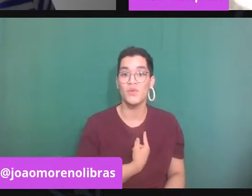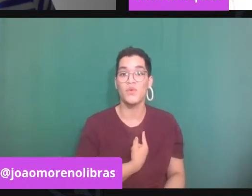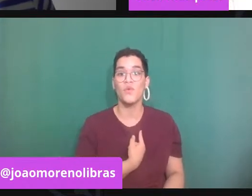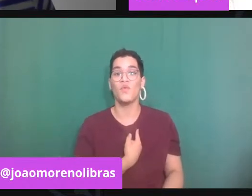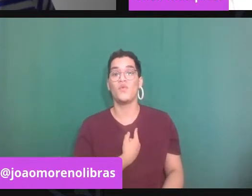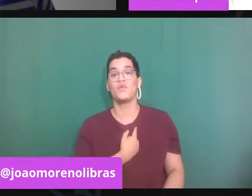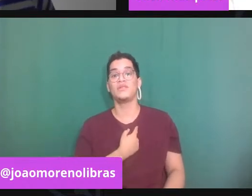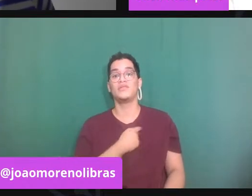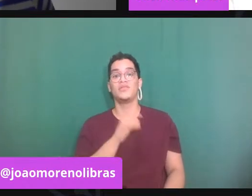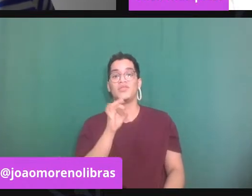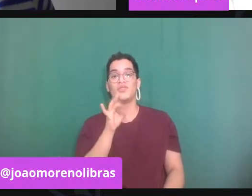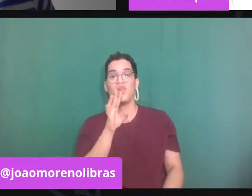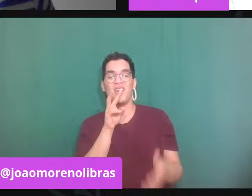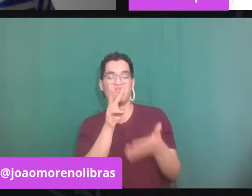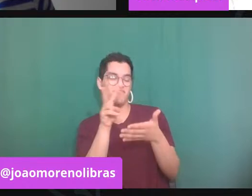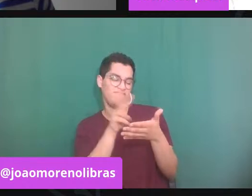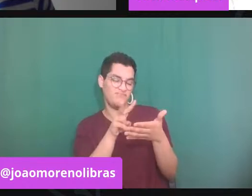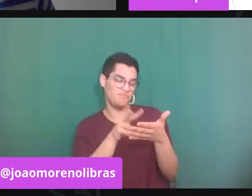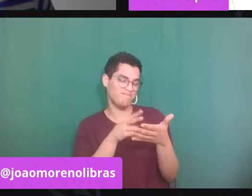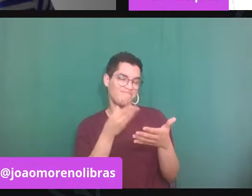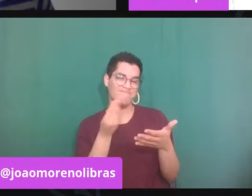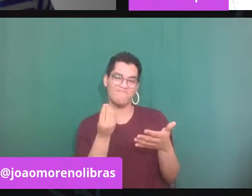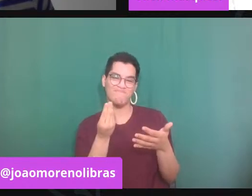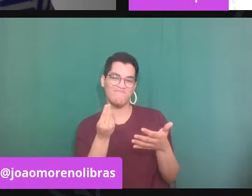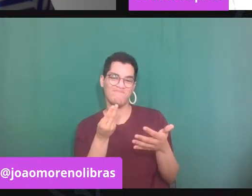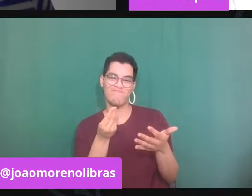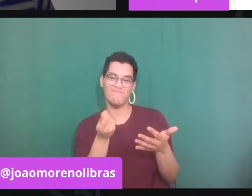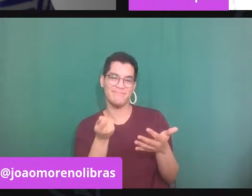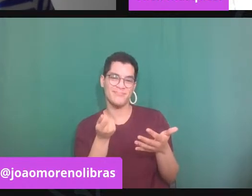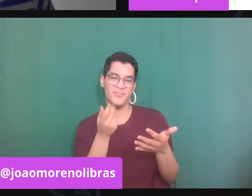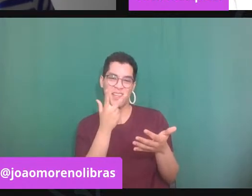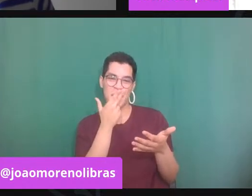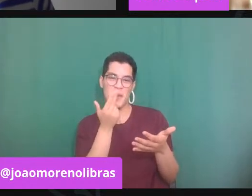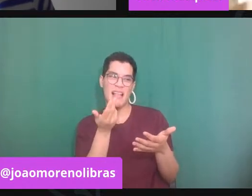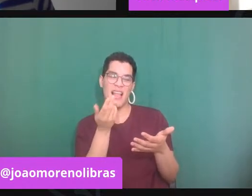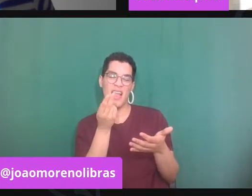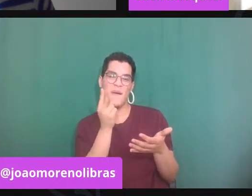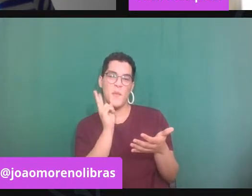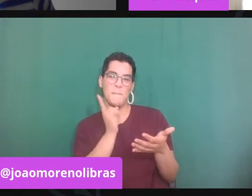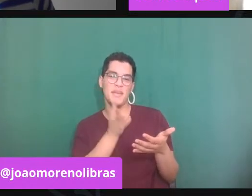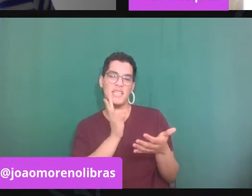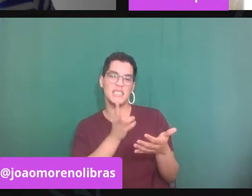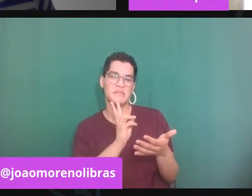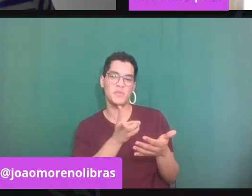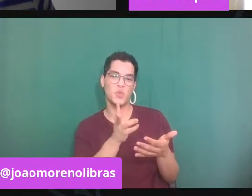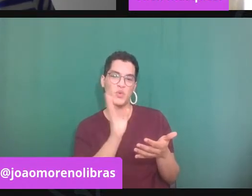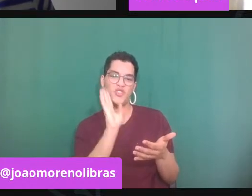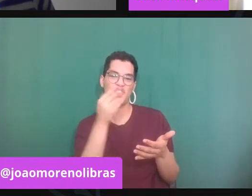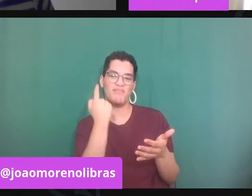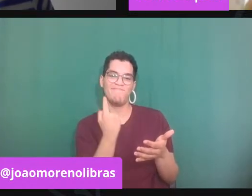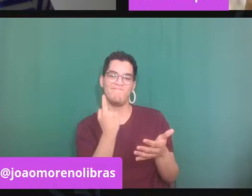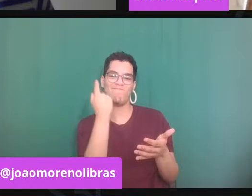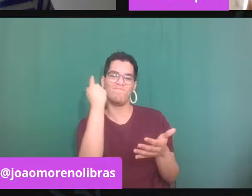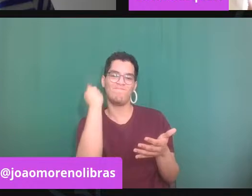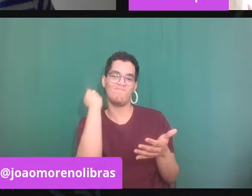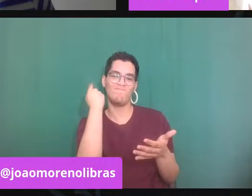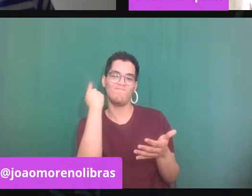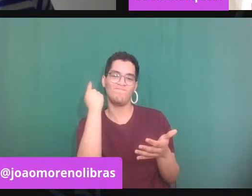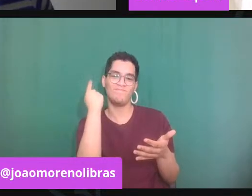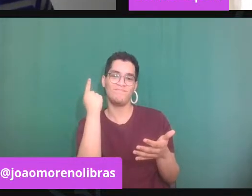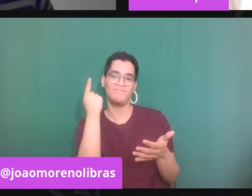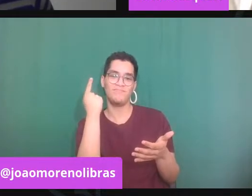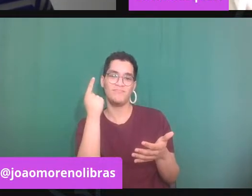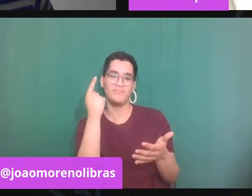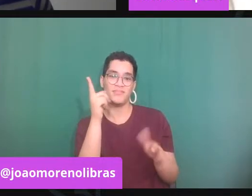justaposições de resenhas feitas, né? E o que, que é interessante? Quando quem escreve se